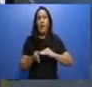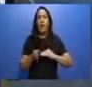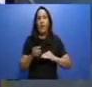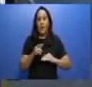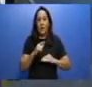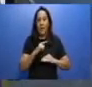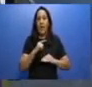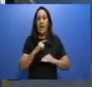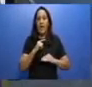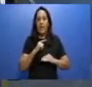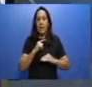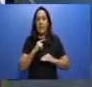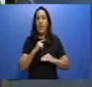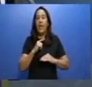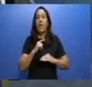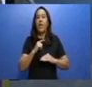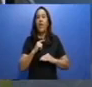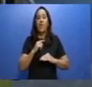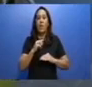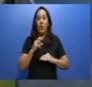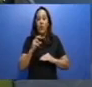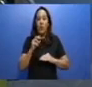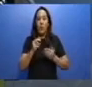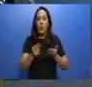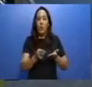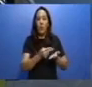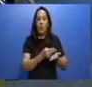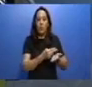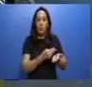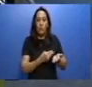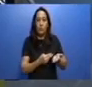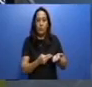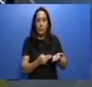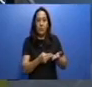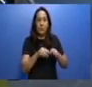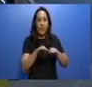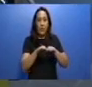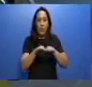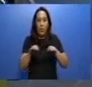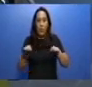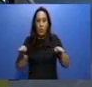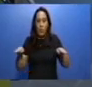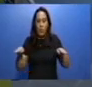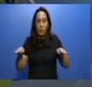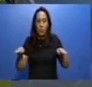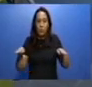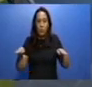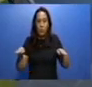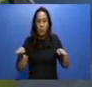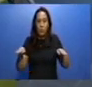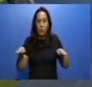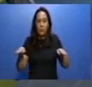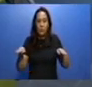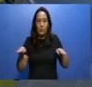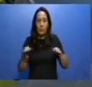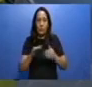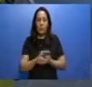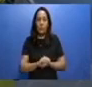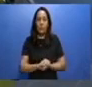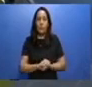sim eu tenho uma figura plana, tá? Se eu pegar uma face do cubo, olha só, dá pra